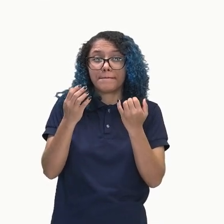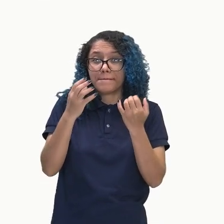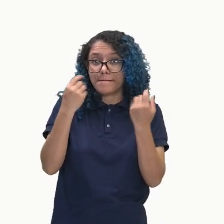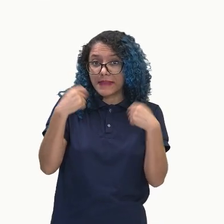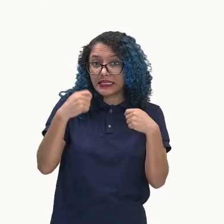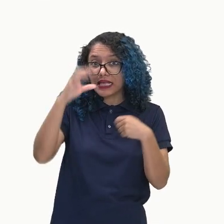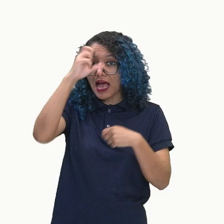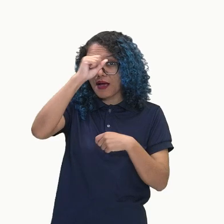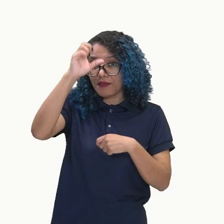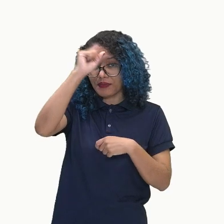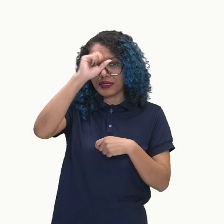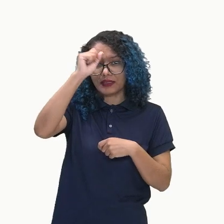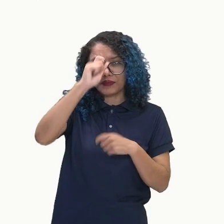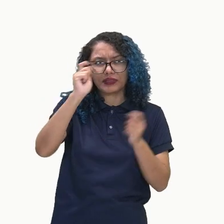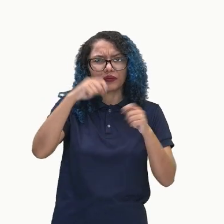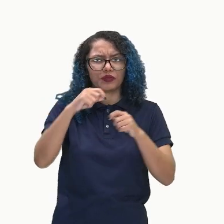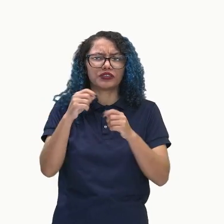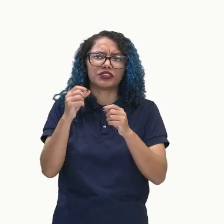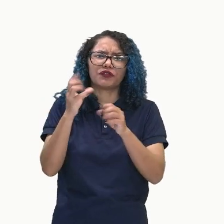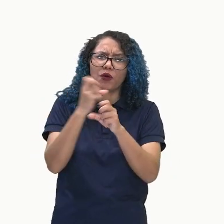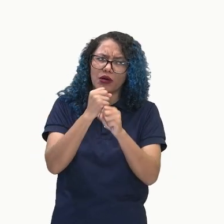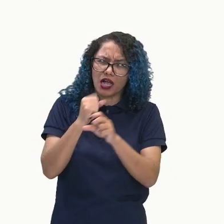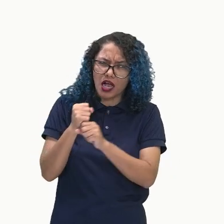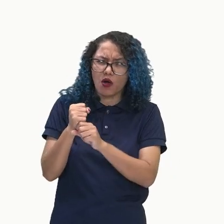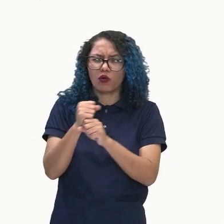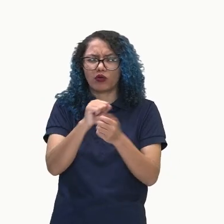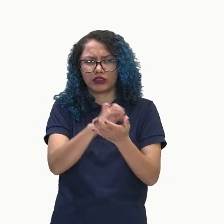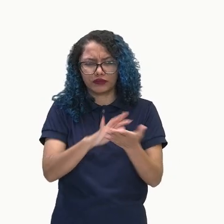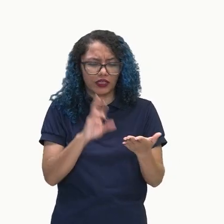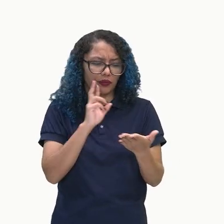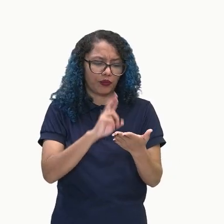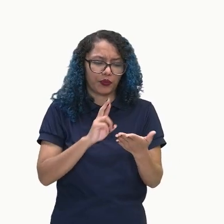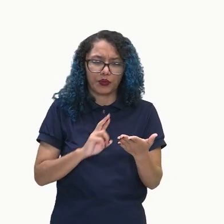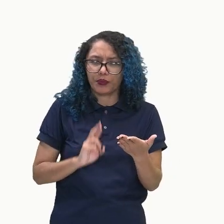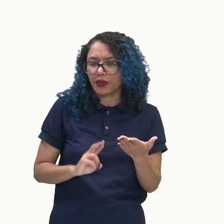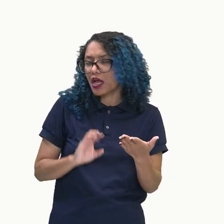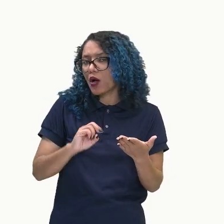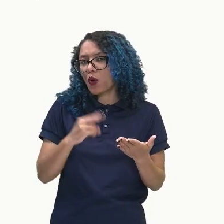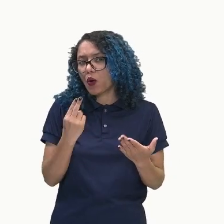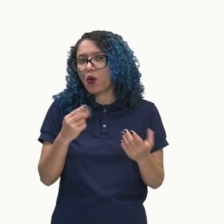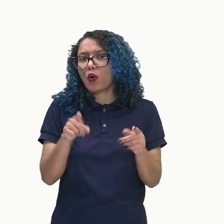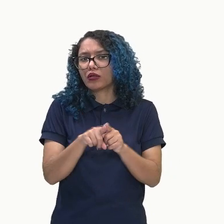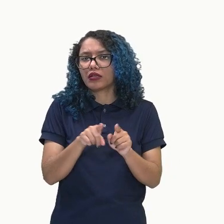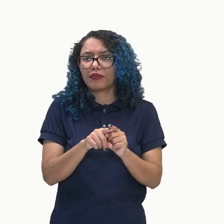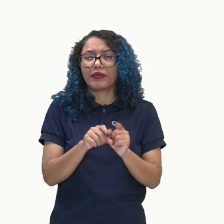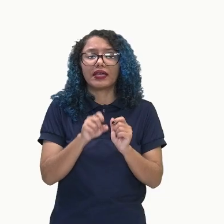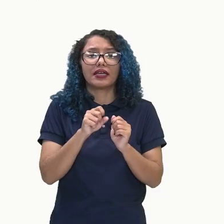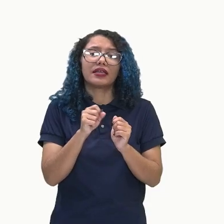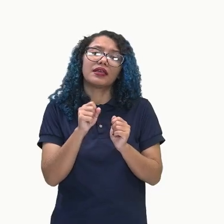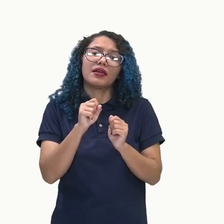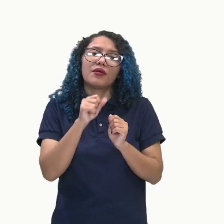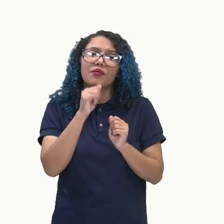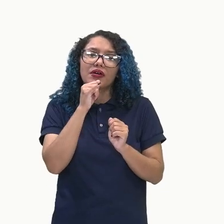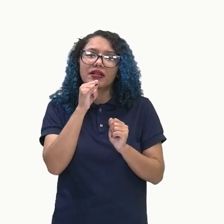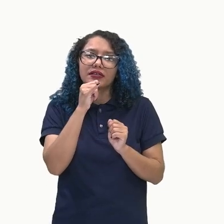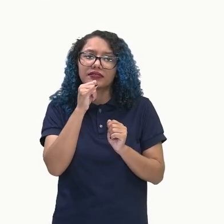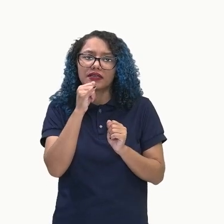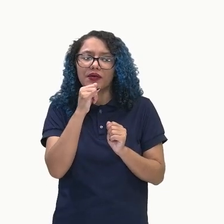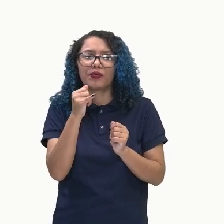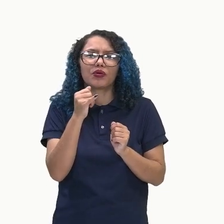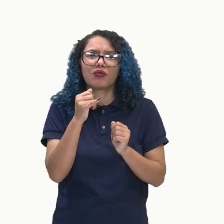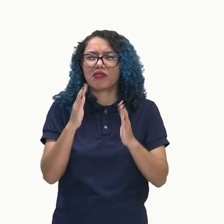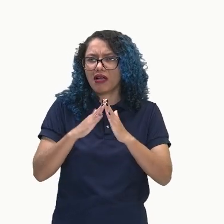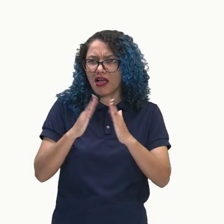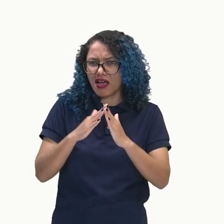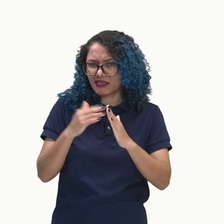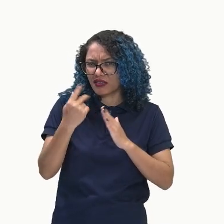estar resolvendo exercícios aí no dia a dia, para que você possa entender até situações de medida de volume aí na sua casa,